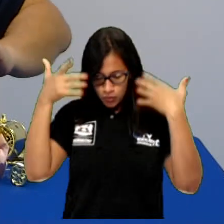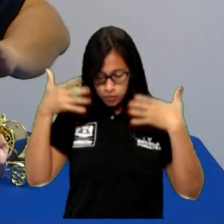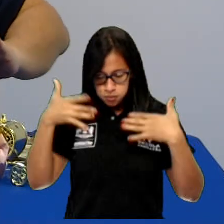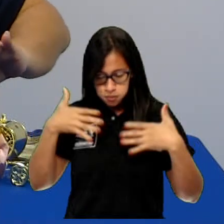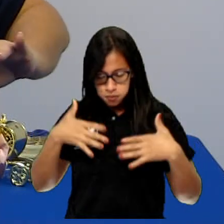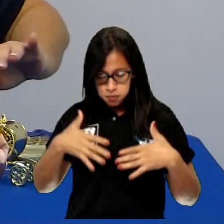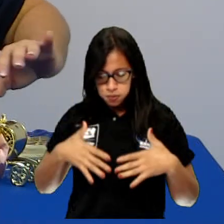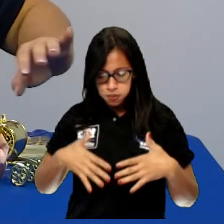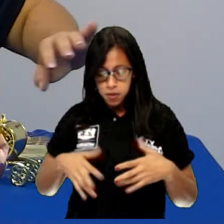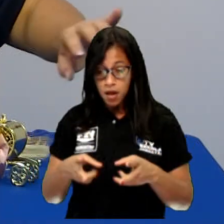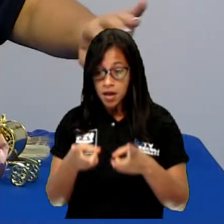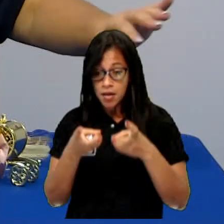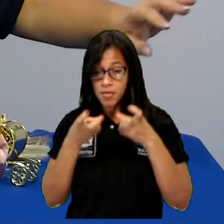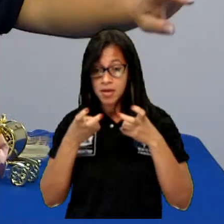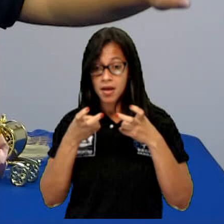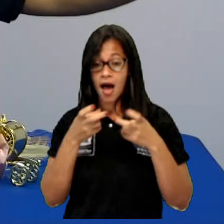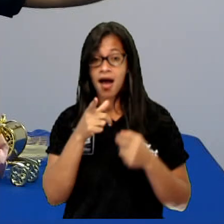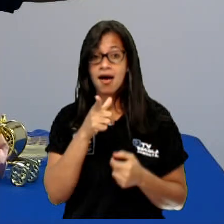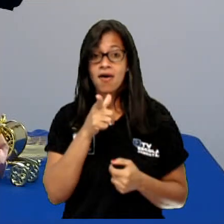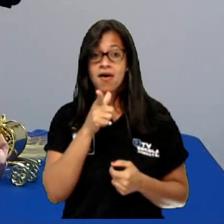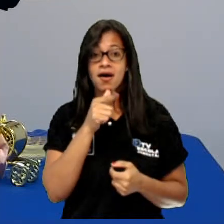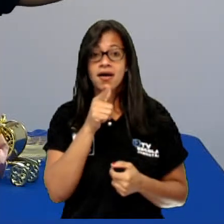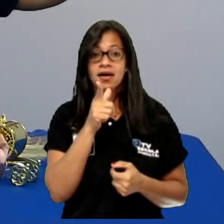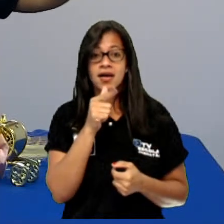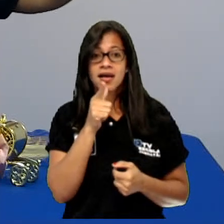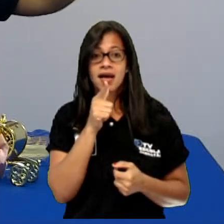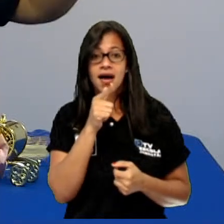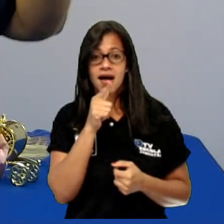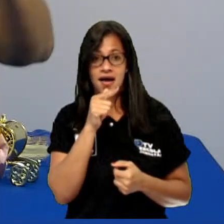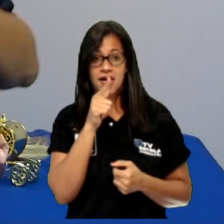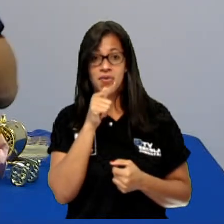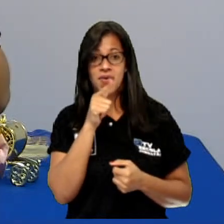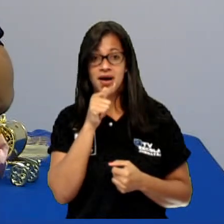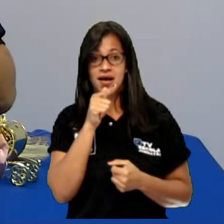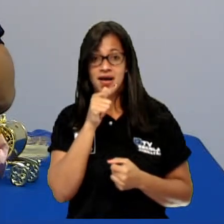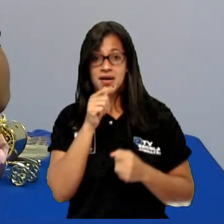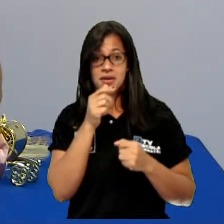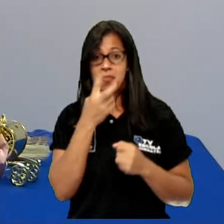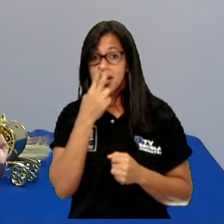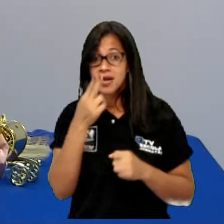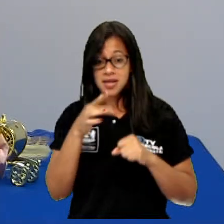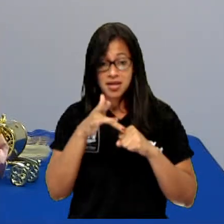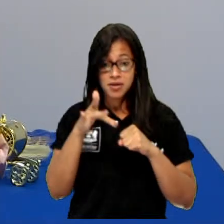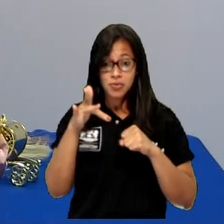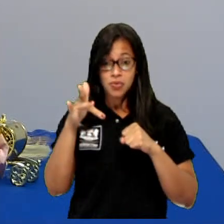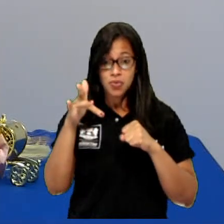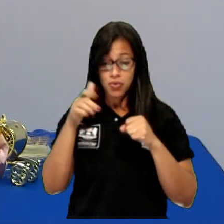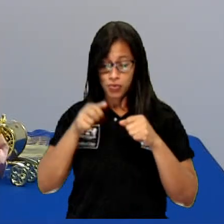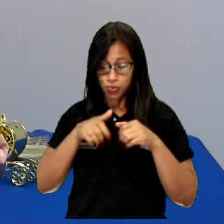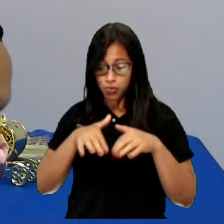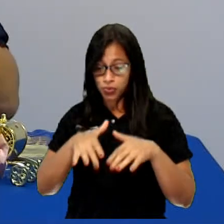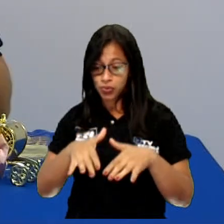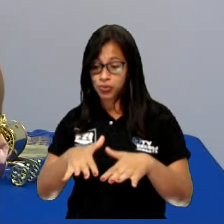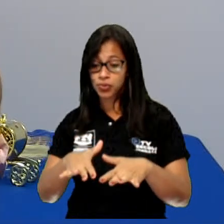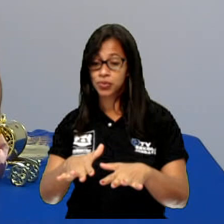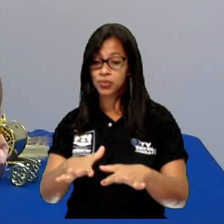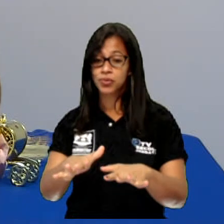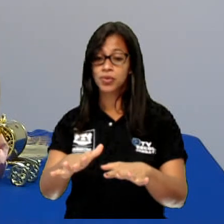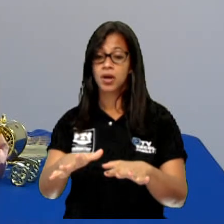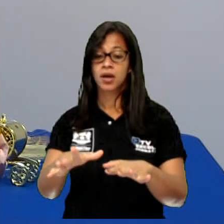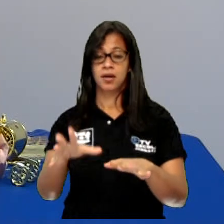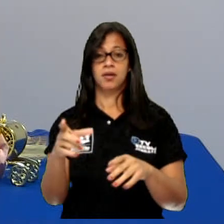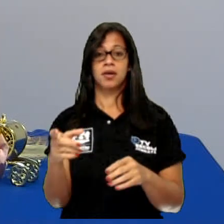foi ficando amarelinha e correndo foi embora. Quando saiu de lá, conforme a orientação do